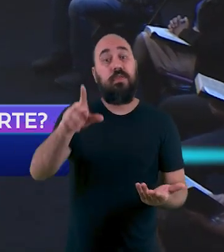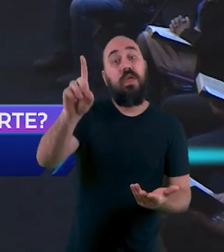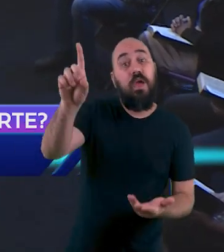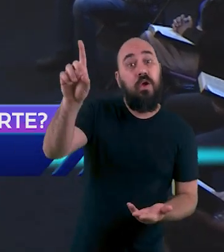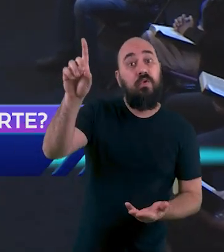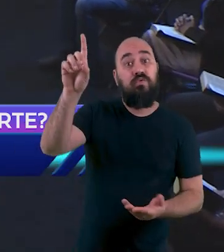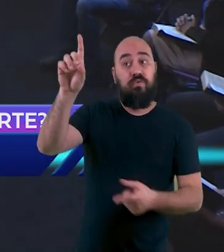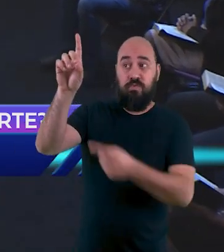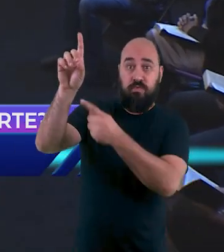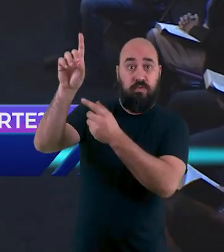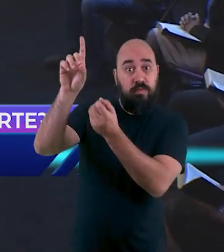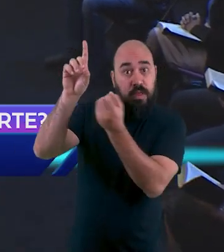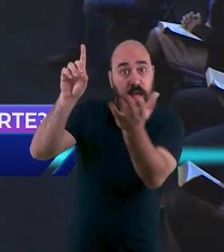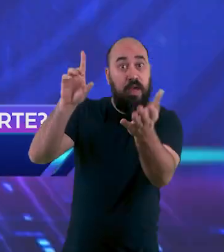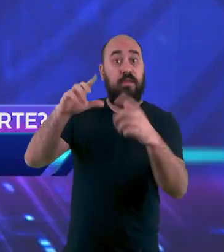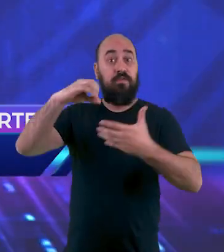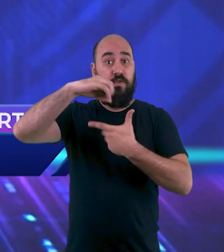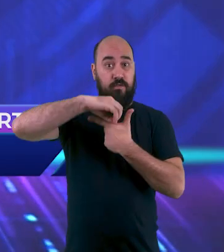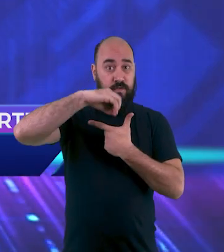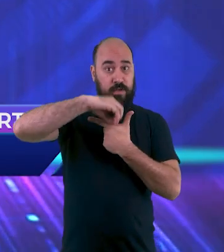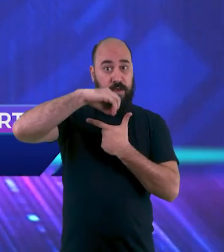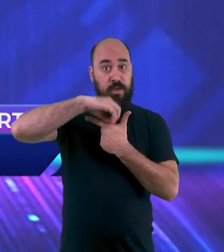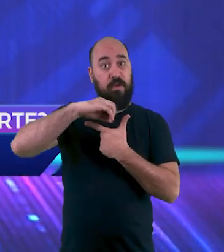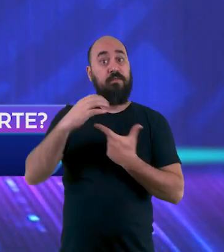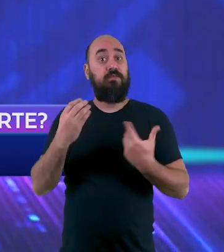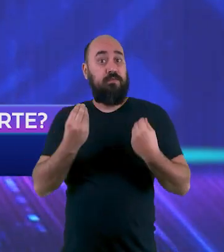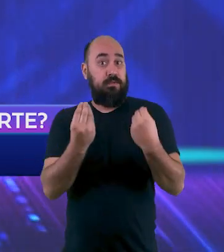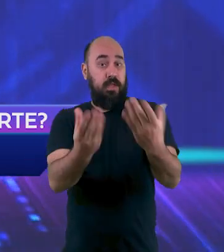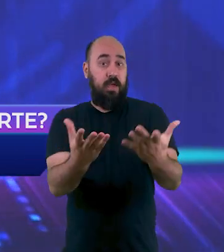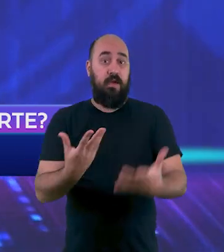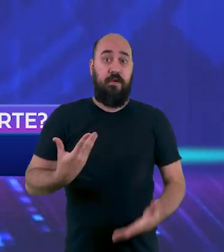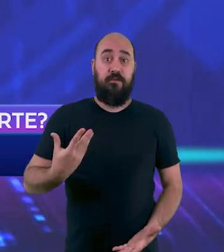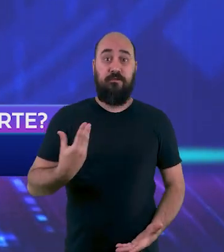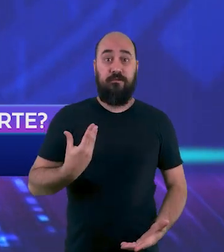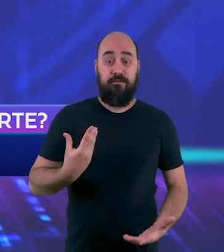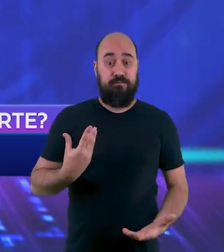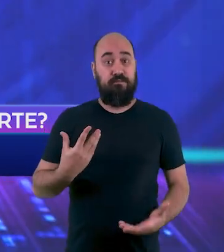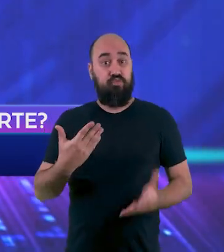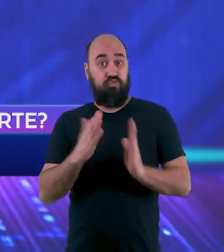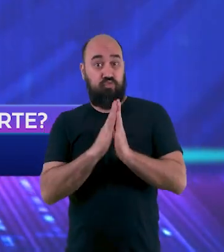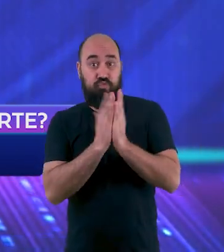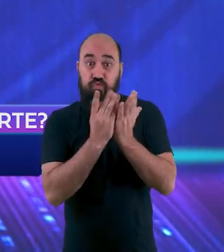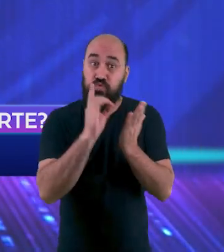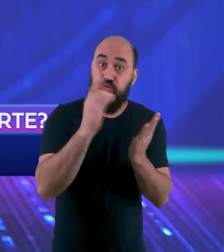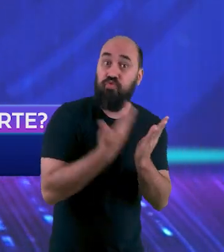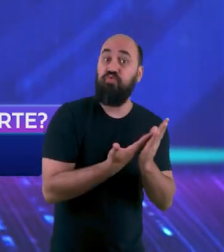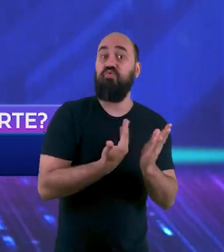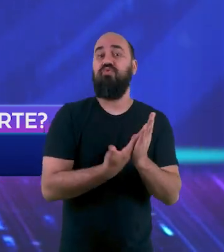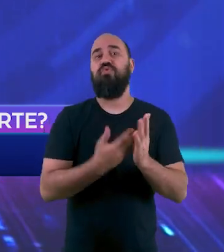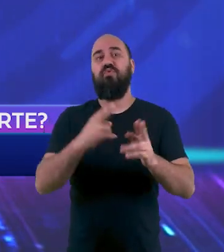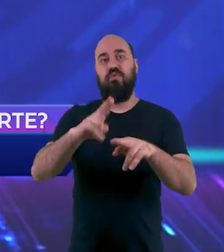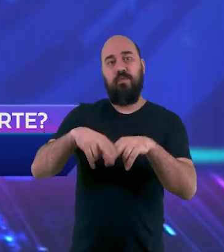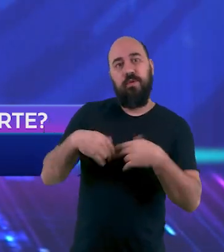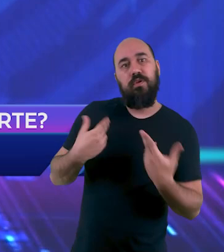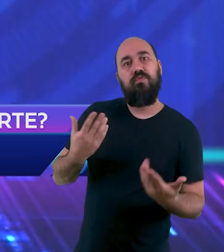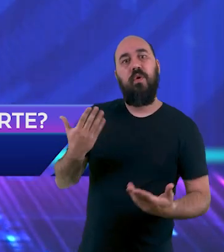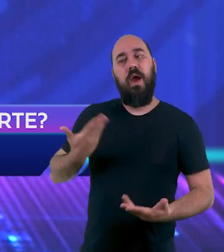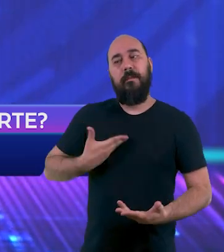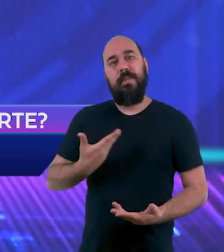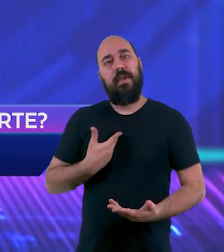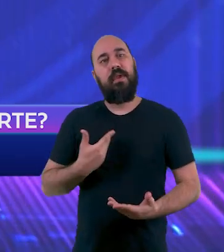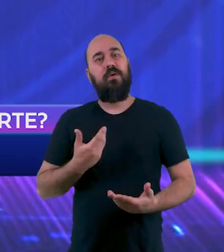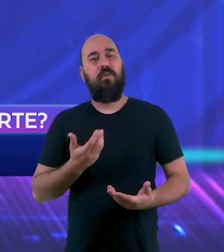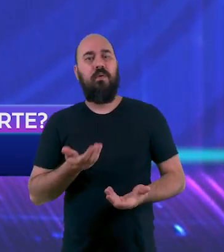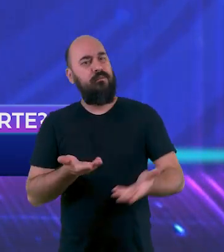sua vida a TV Novo Tempo. É por isso que Deus coloca na sua vida um instrutor bíblico. É por isso que Deus coloca na sua vida um amigo, uma amiga que